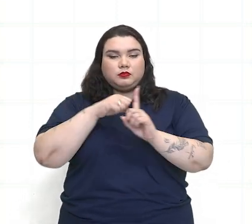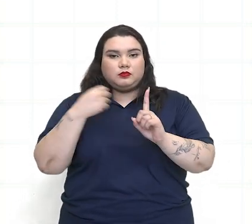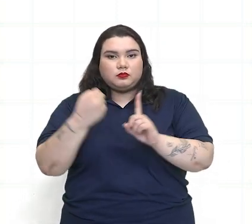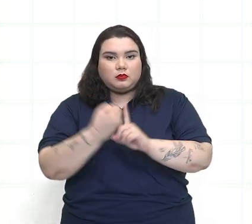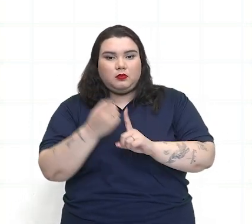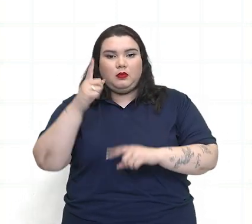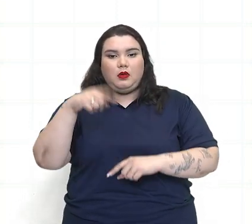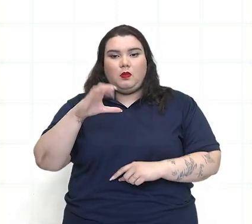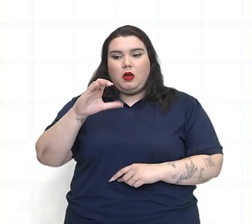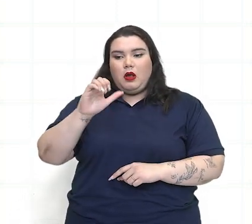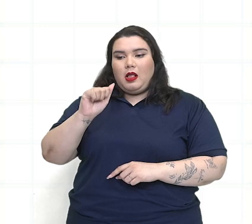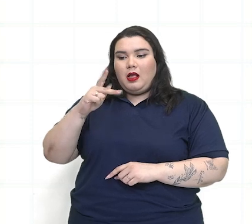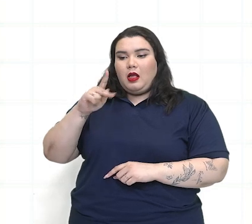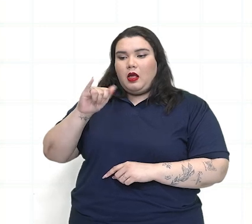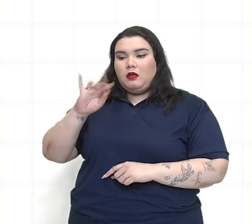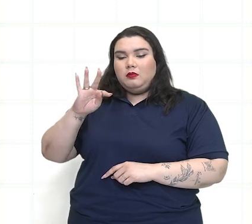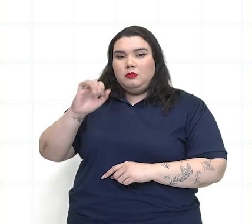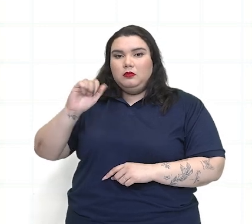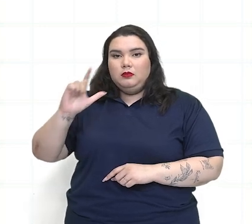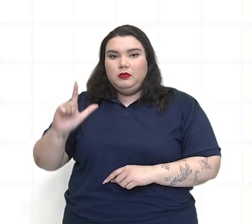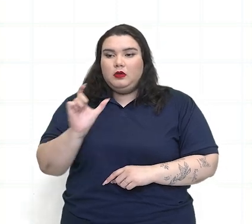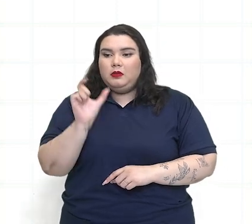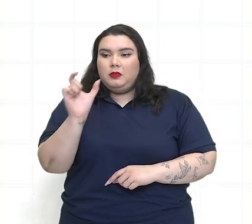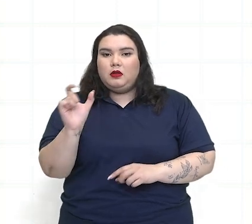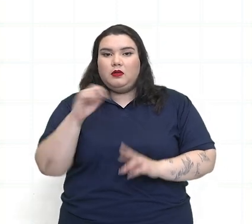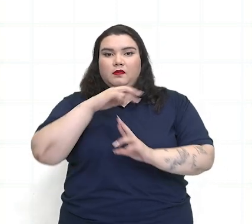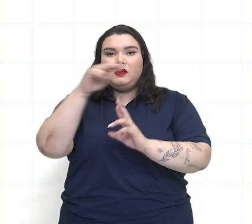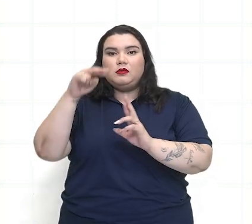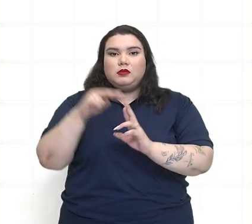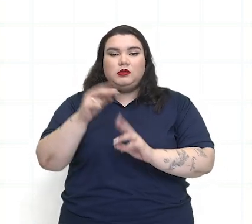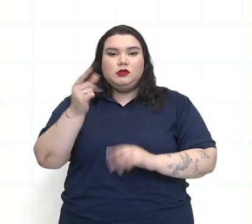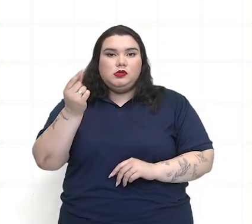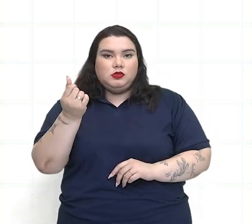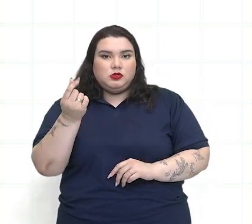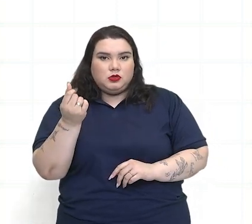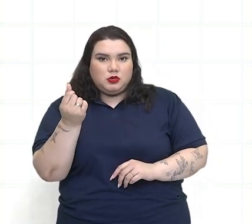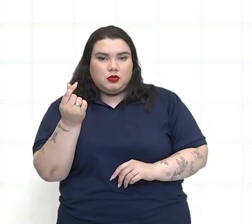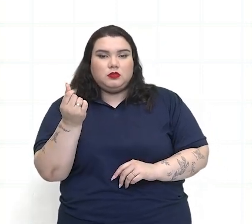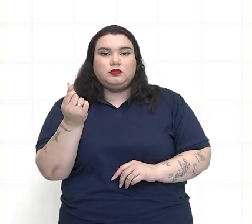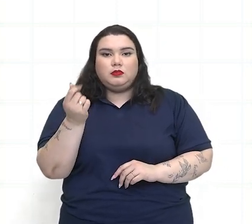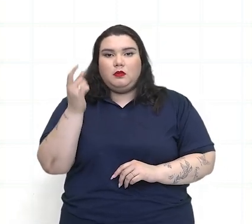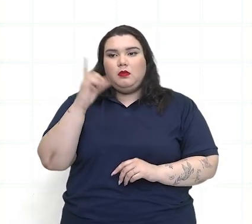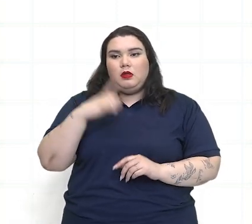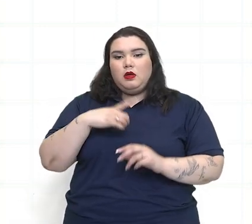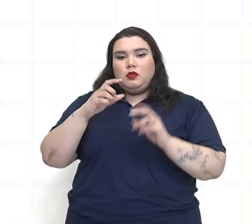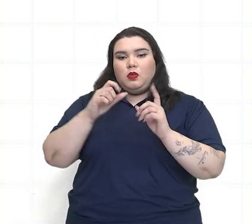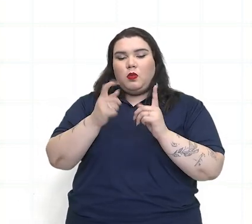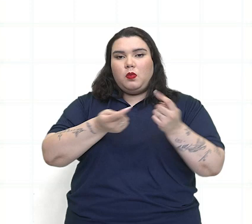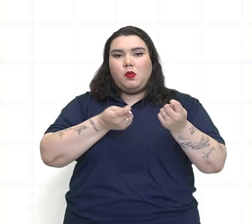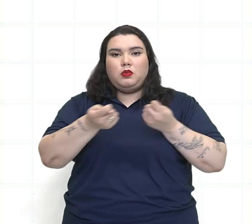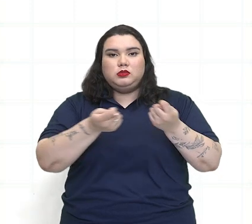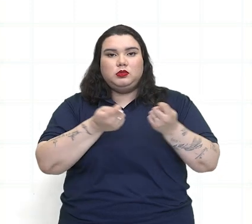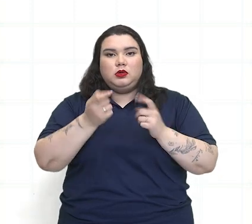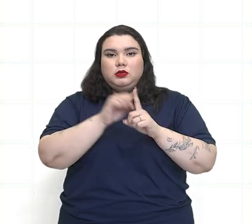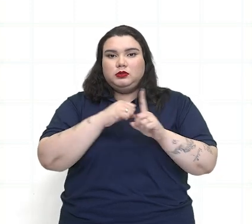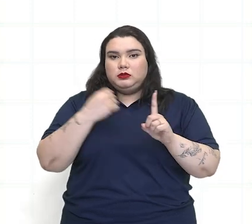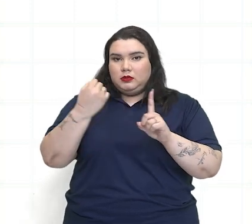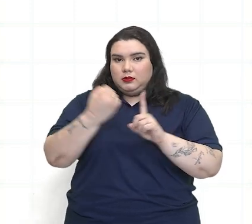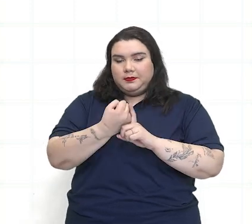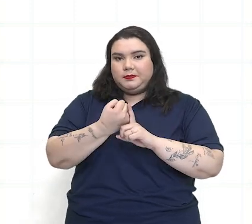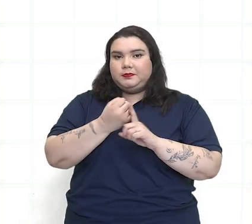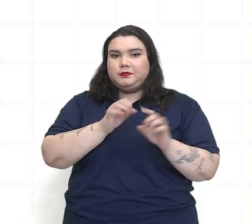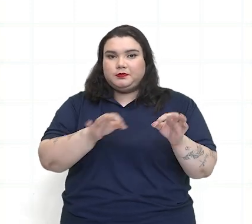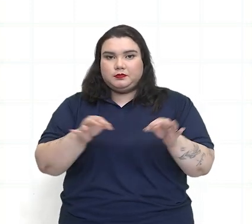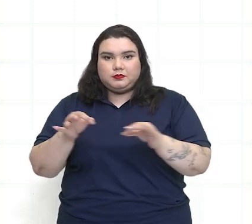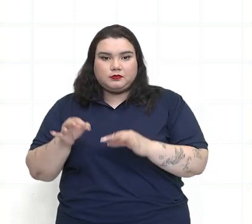Nesse sentido aqui, a palavra capital se refere a quê? A dinheiro. Que manda na sociedade é o capital,